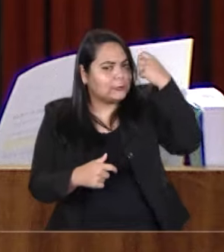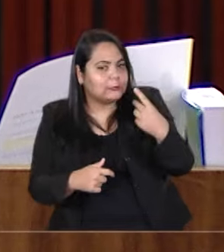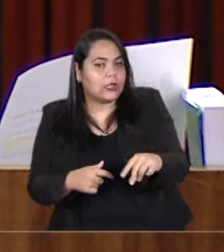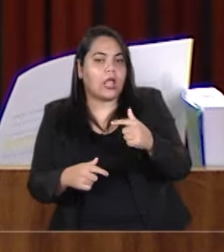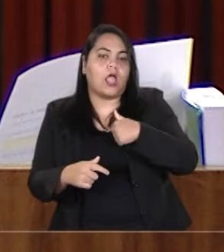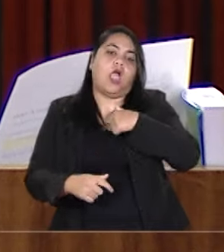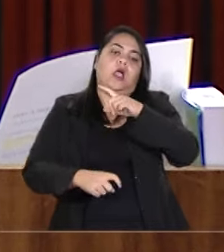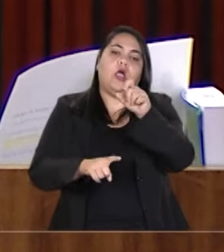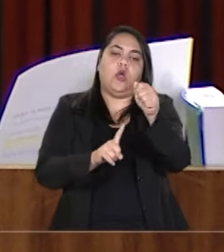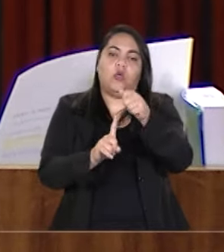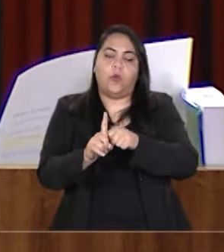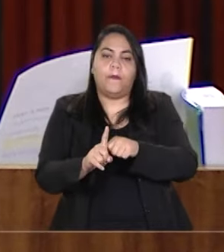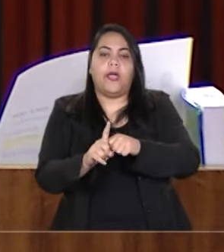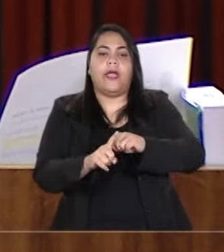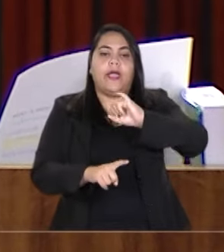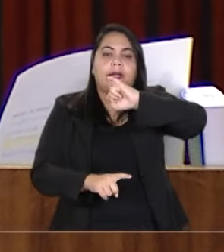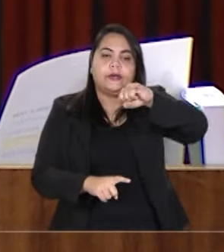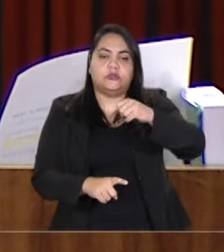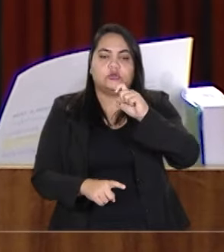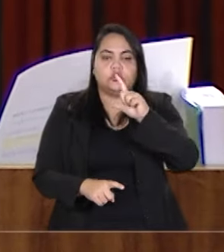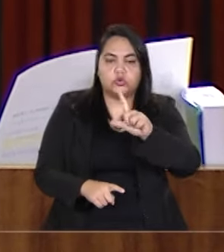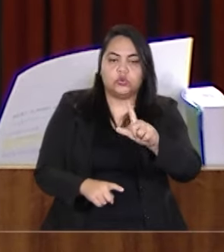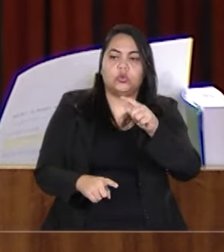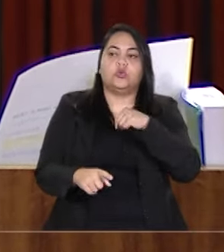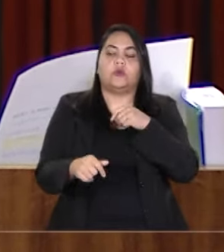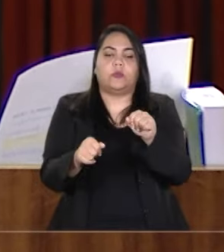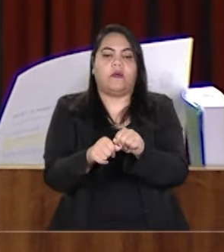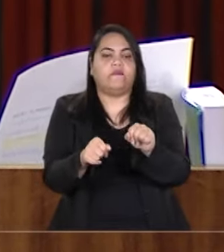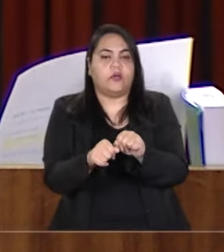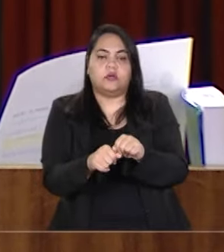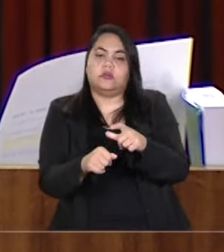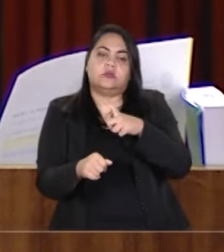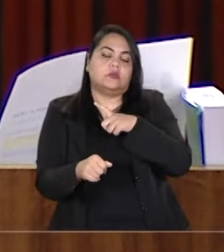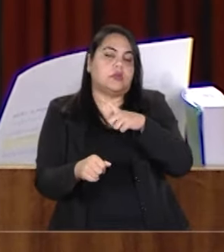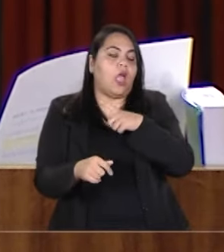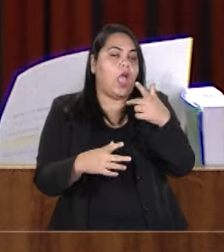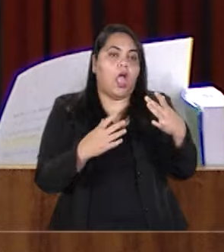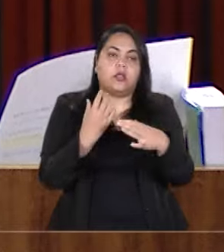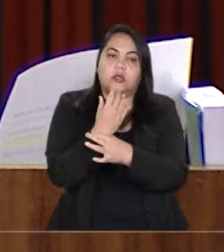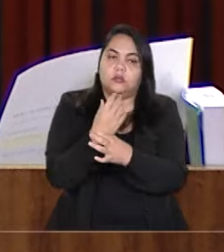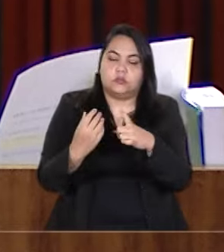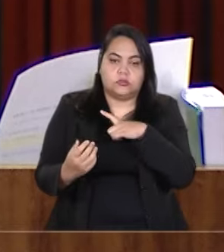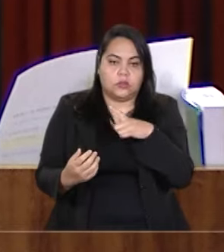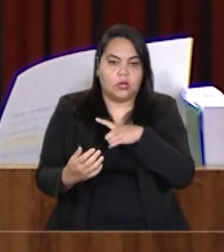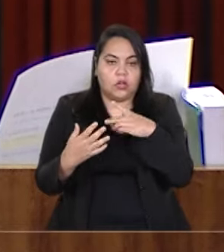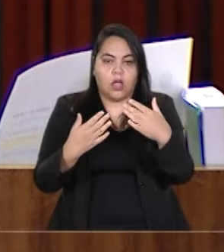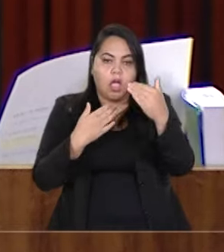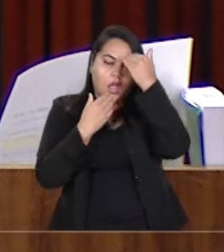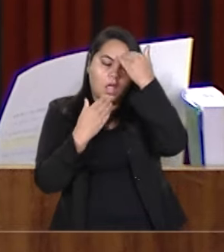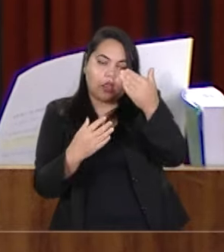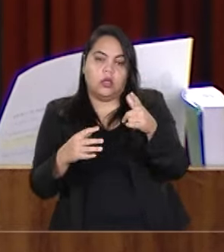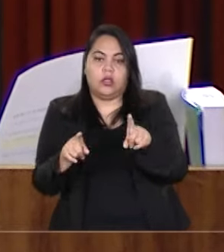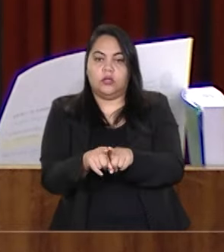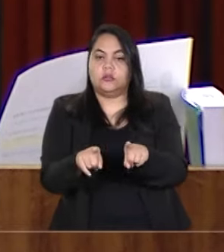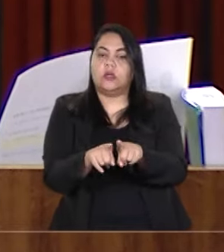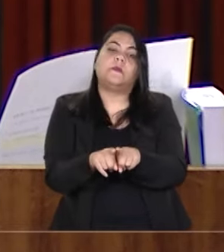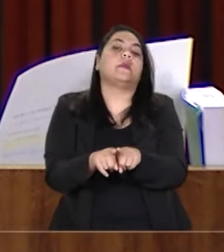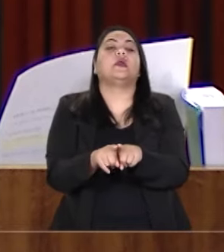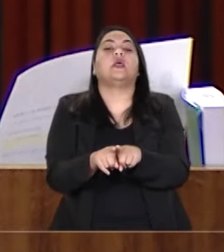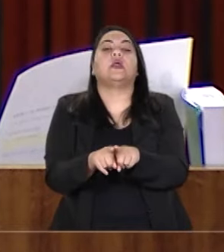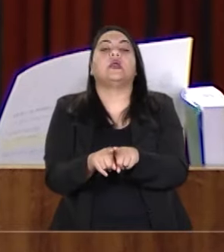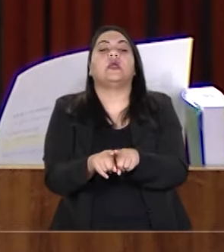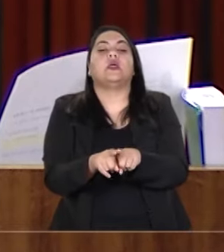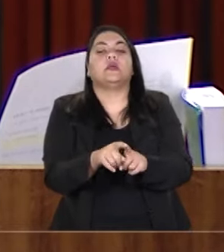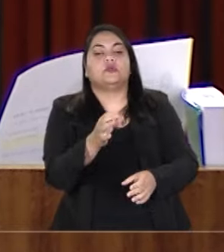julho, em diferentes estados para fazer esses testes, para que a gente tenha esta segurança. Agradeço ainda aos